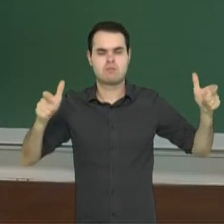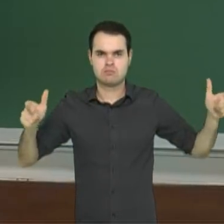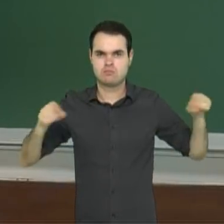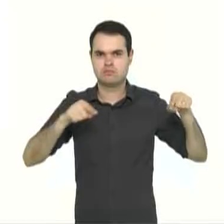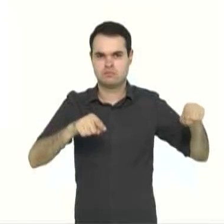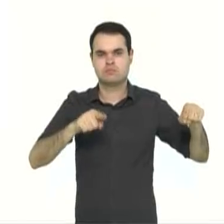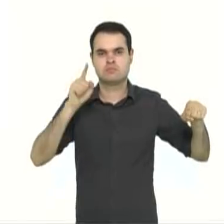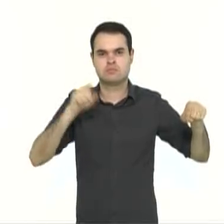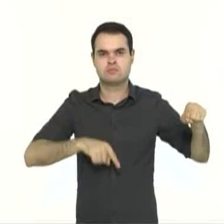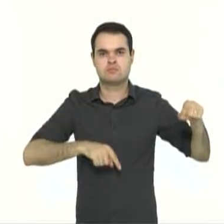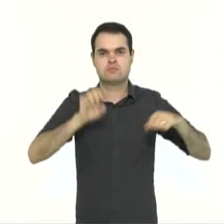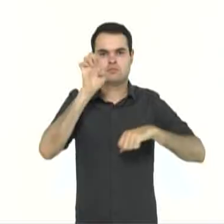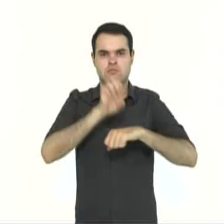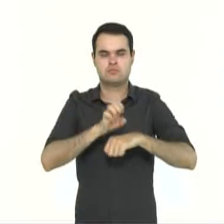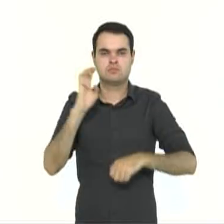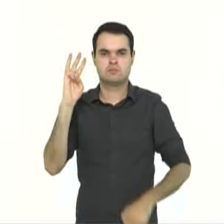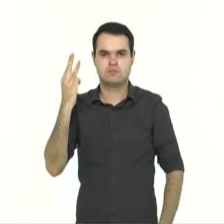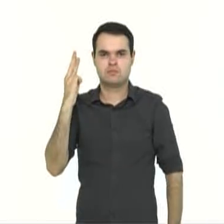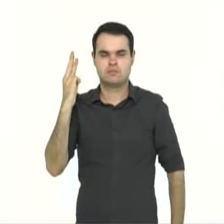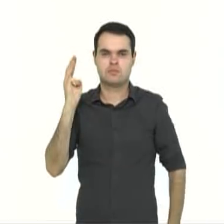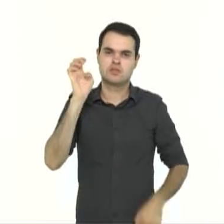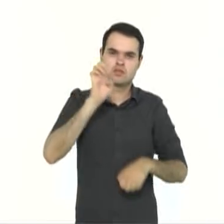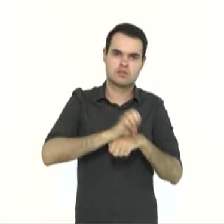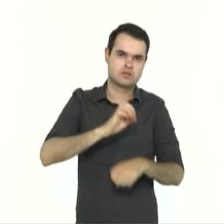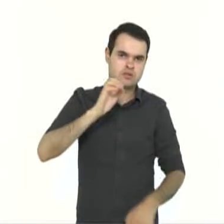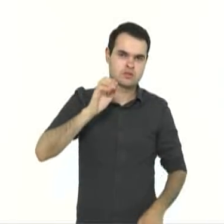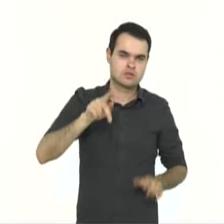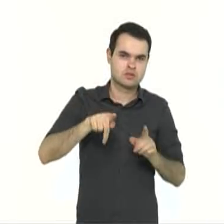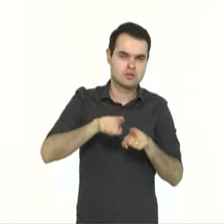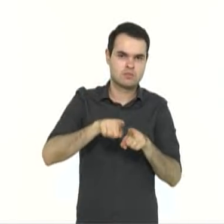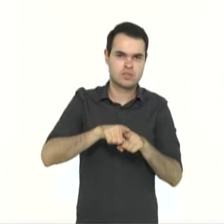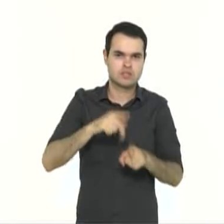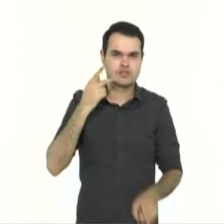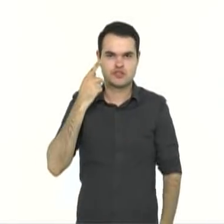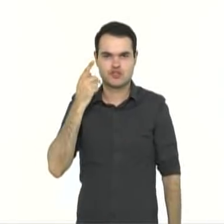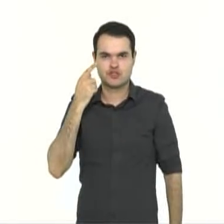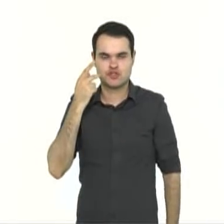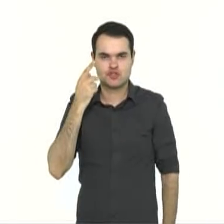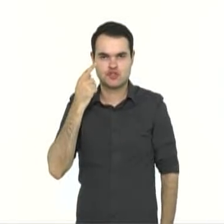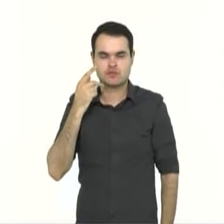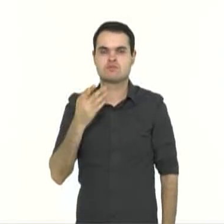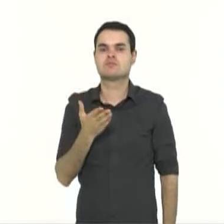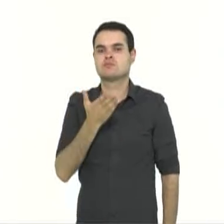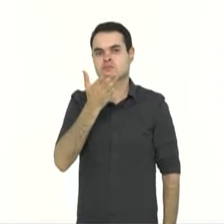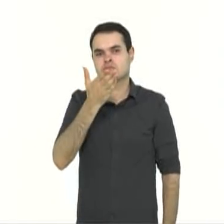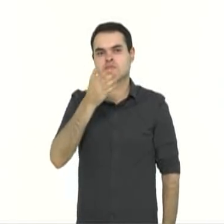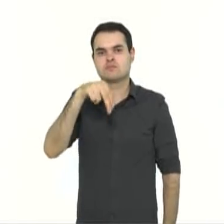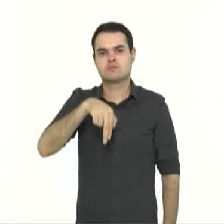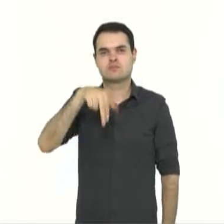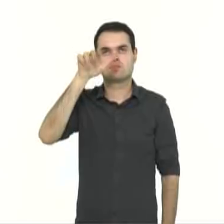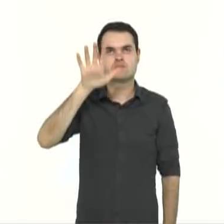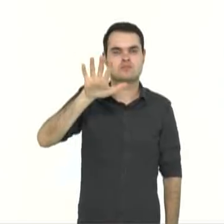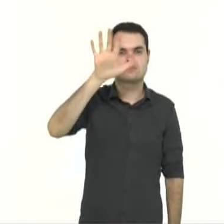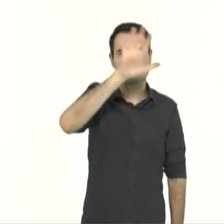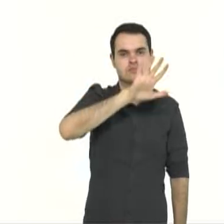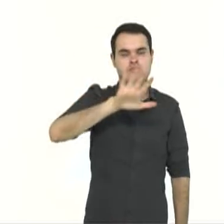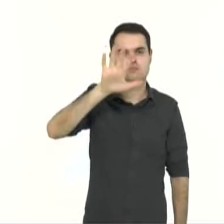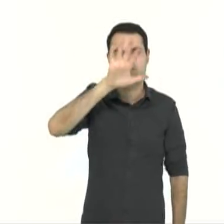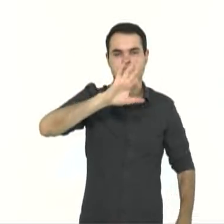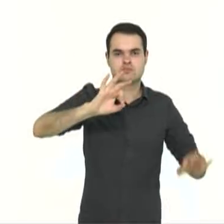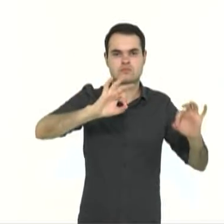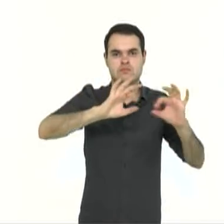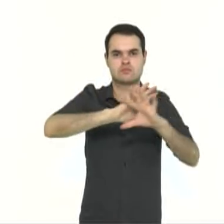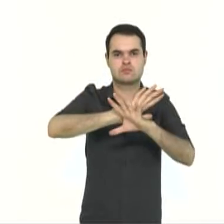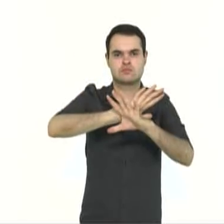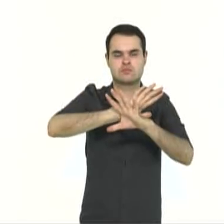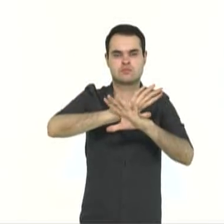atingindo os estados do Maranhão e Ceará. Desta forma, a ocupação do nosso Nordeste se completou.